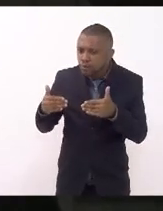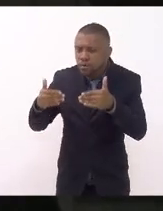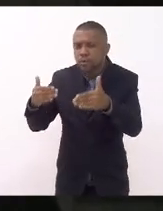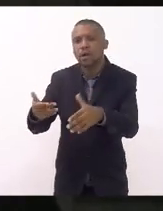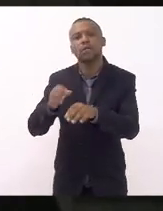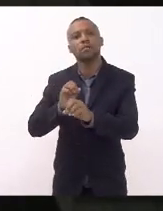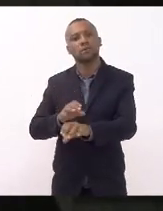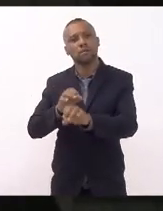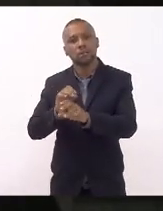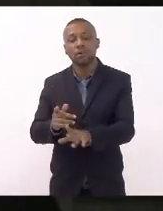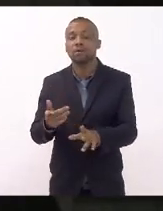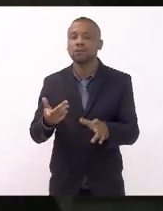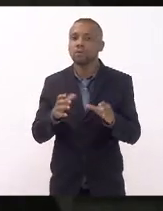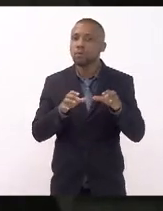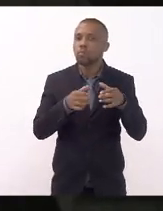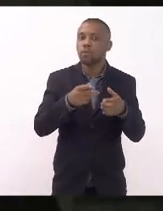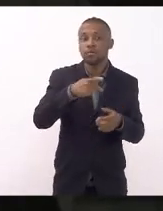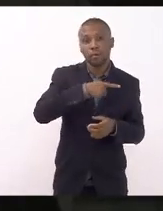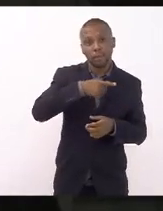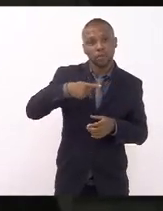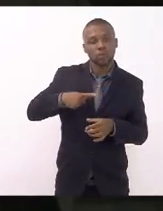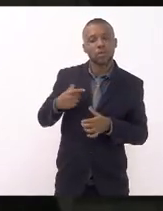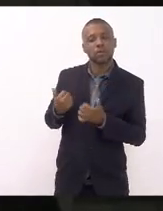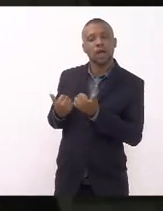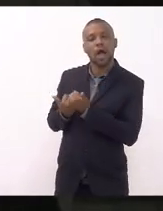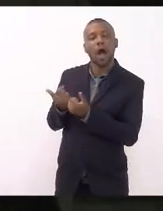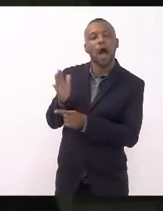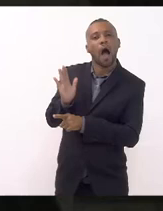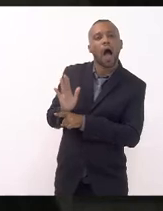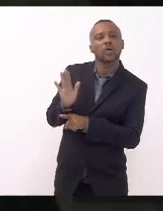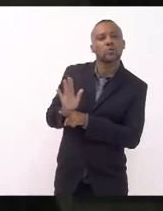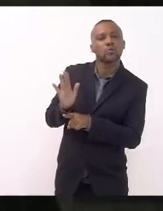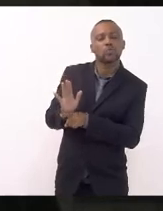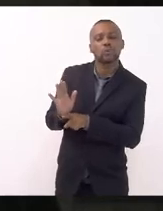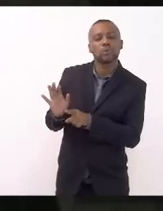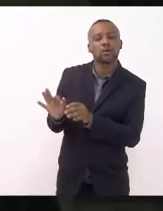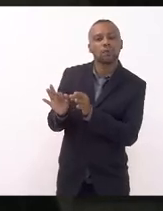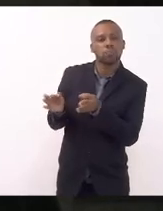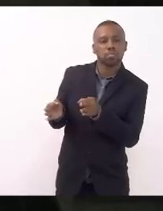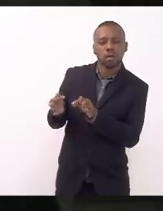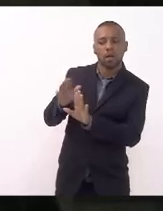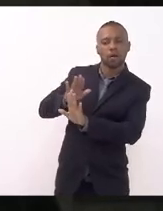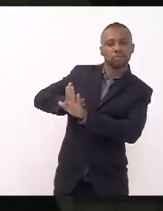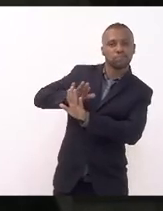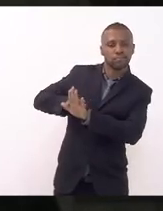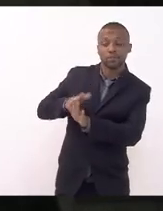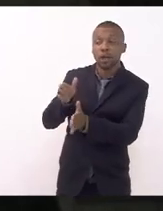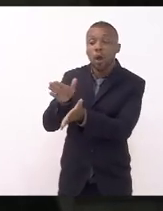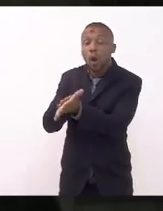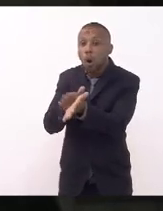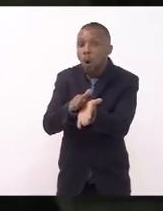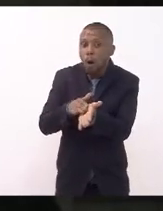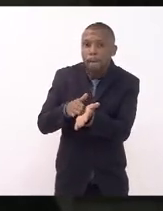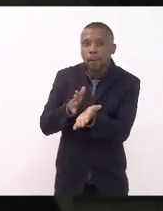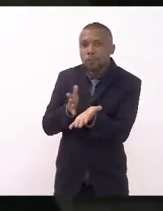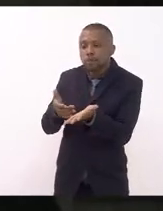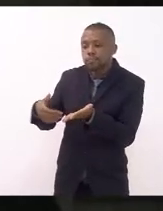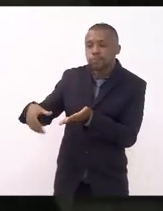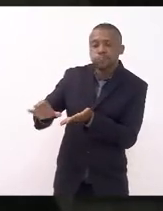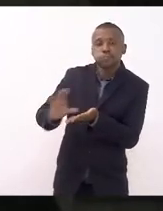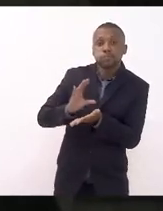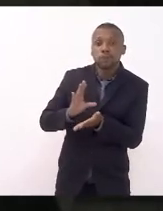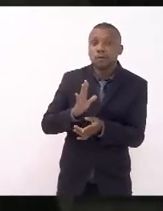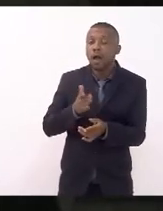parte de pastores que são auxiliares informais do ministro e que cobram propina para adiantar